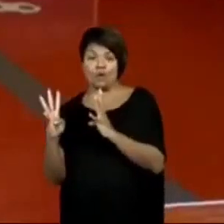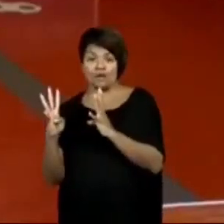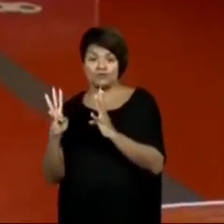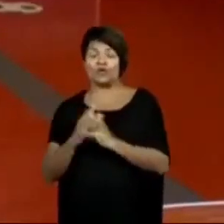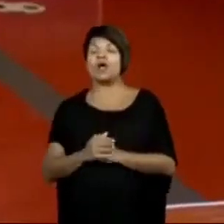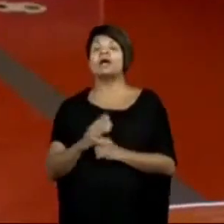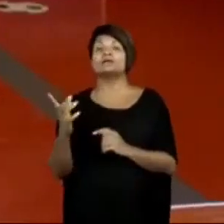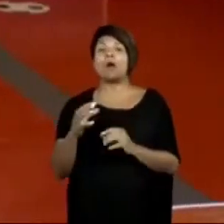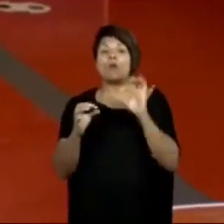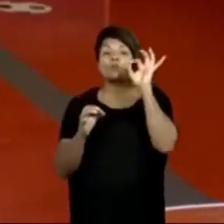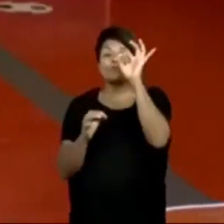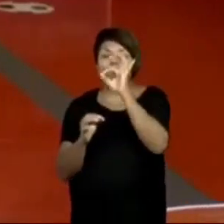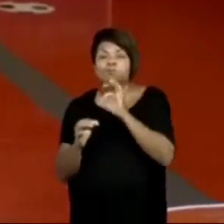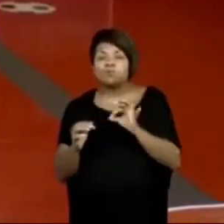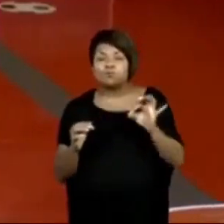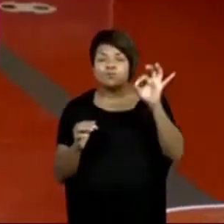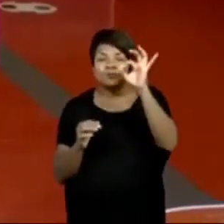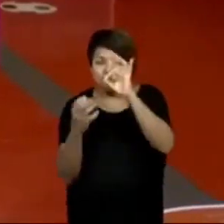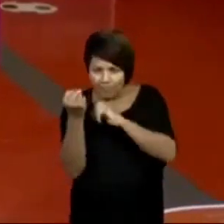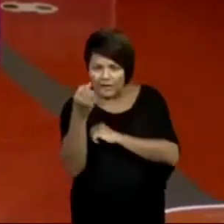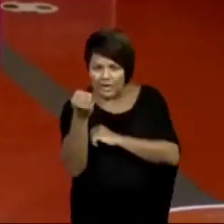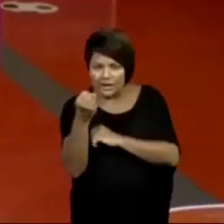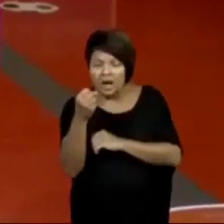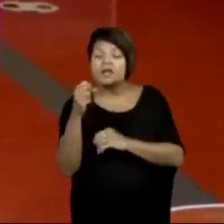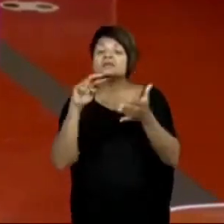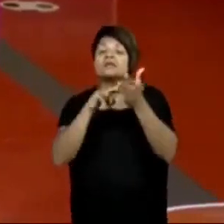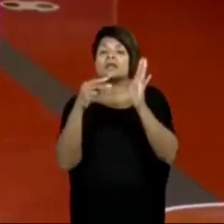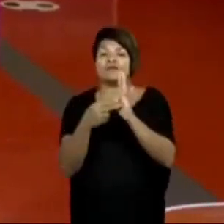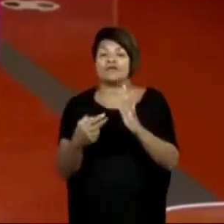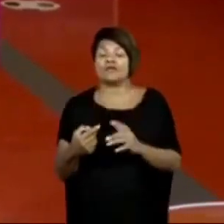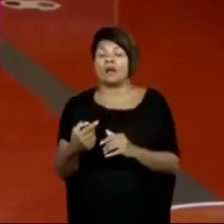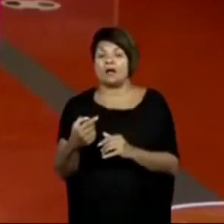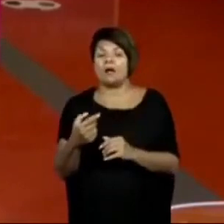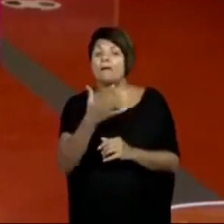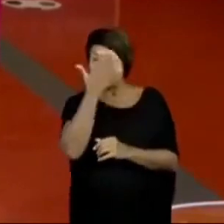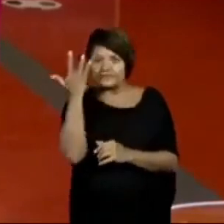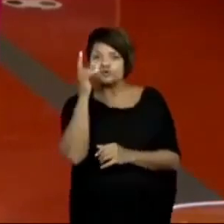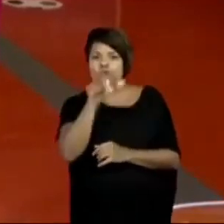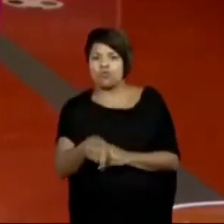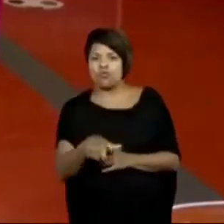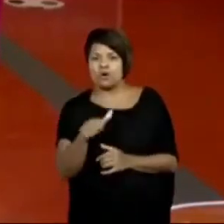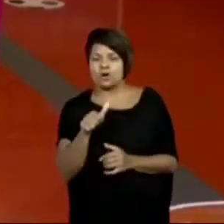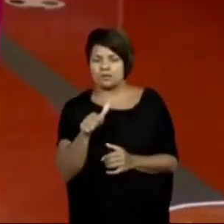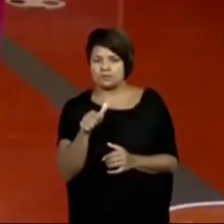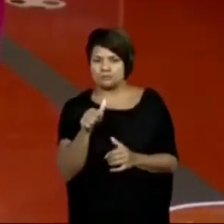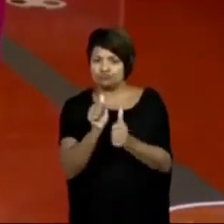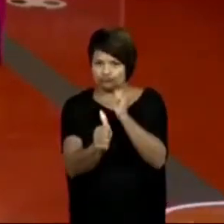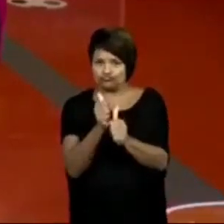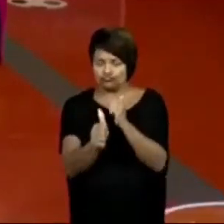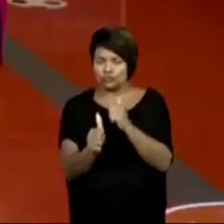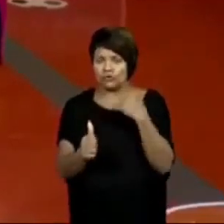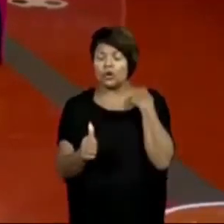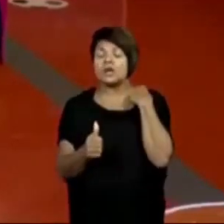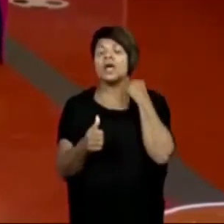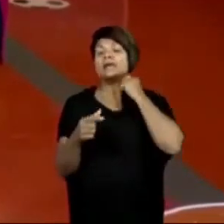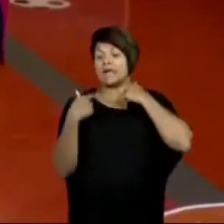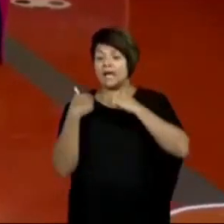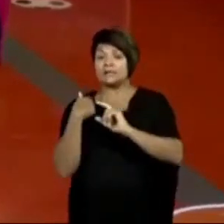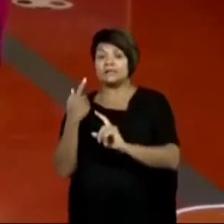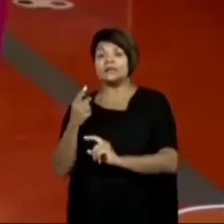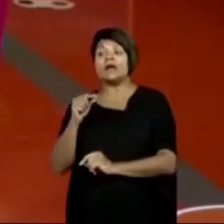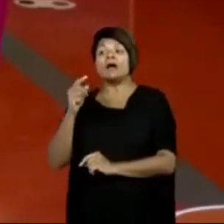essas bolinhas caracterizam o jogador posicionado ali de acordo com a determinação